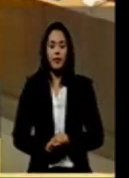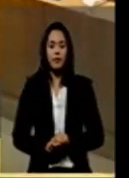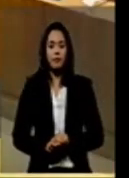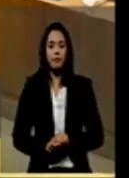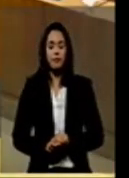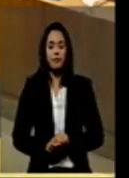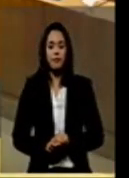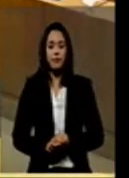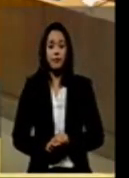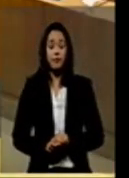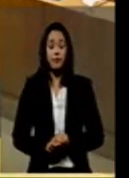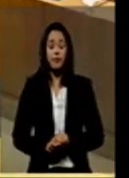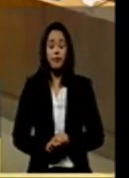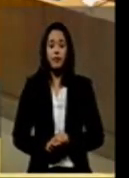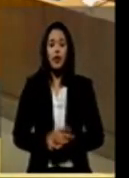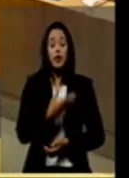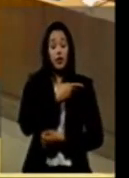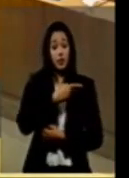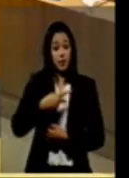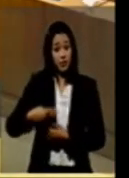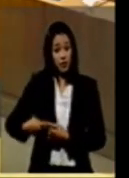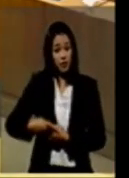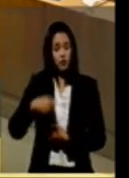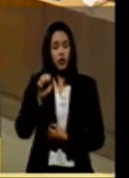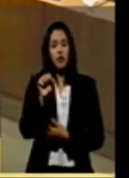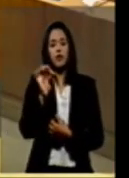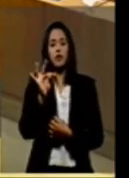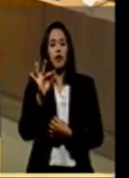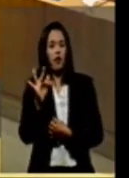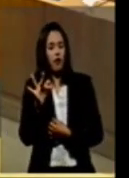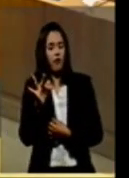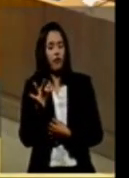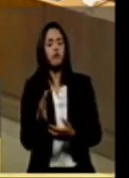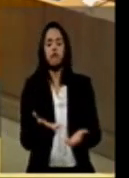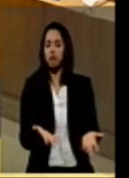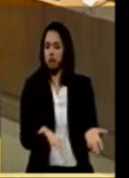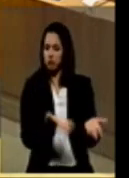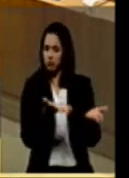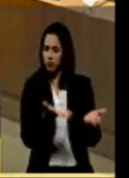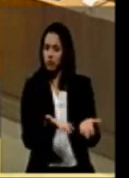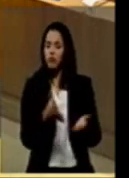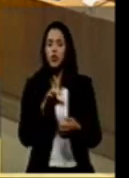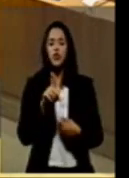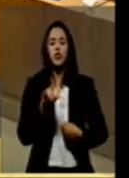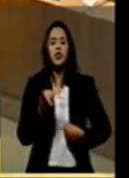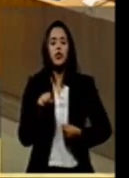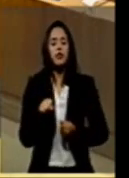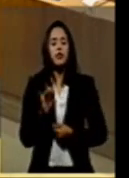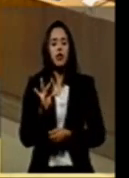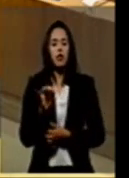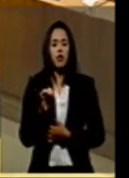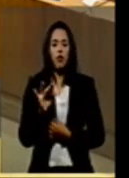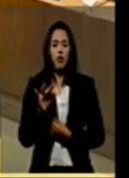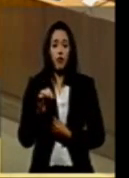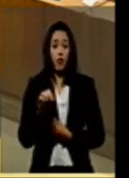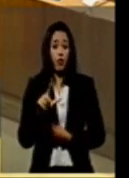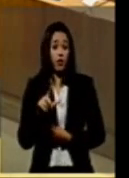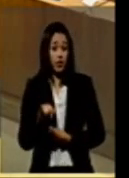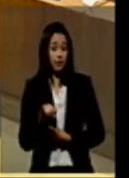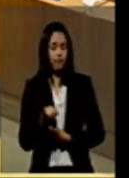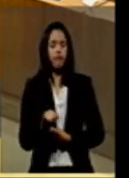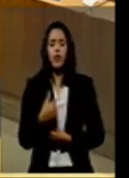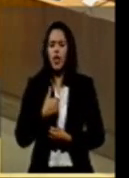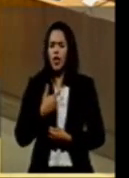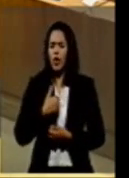os três minutos chu presidente do supremo tribunal federal dias tóffoli sua cachorra